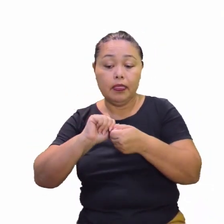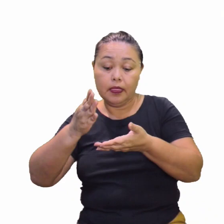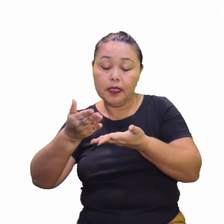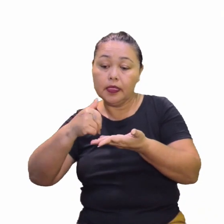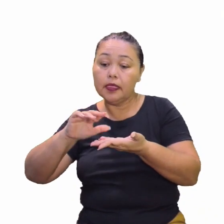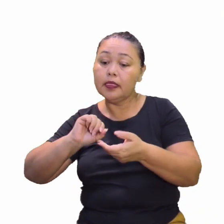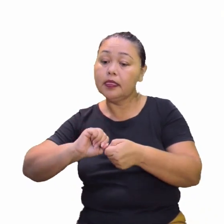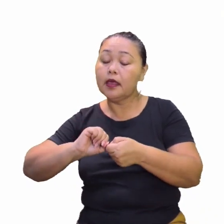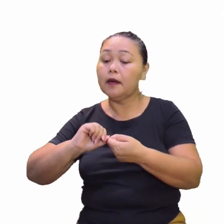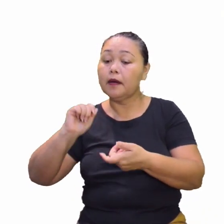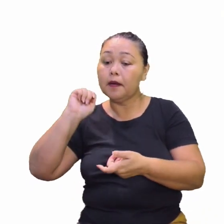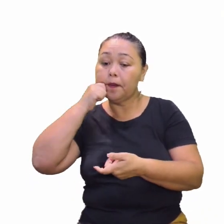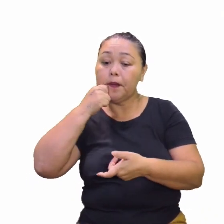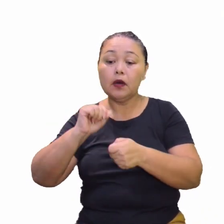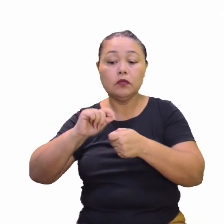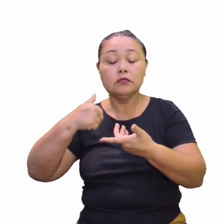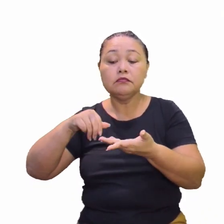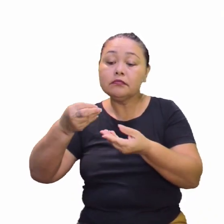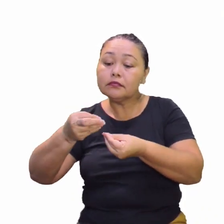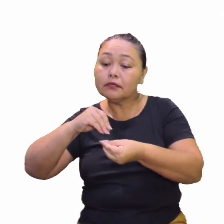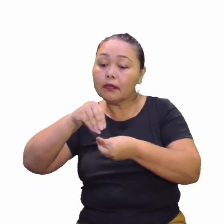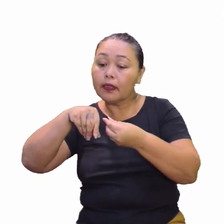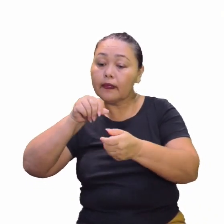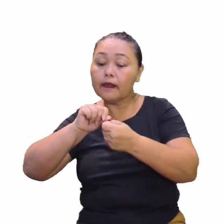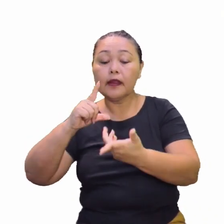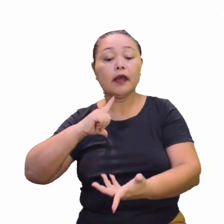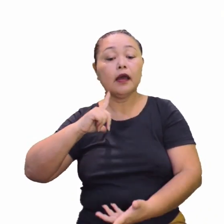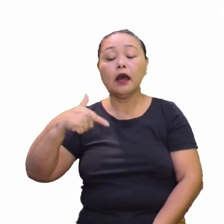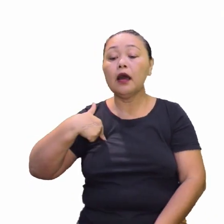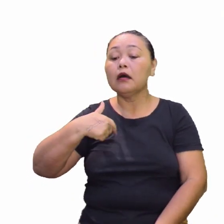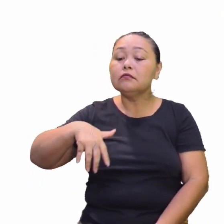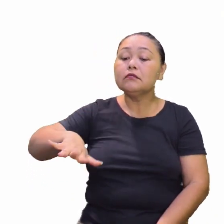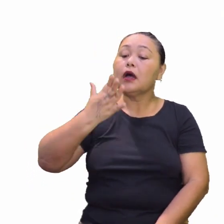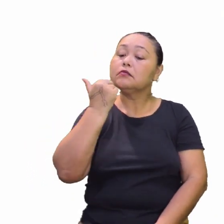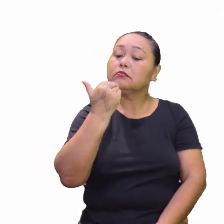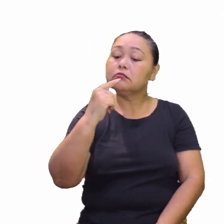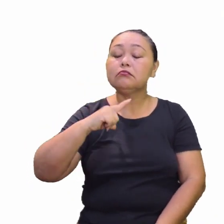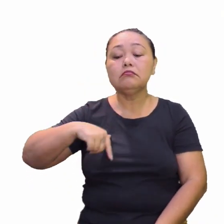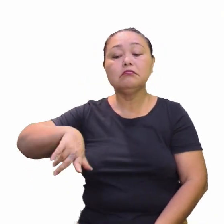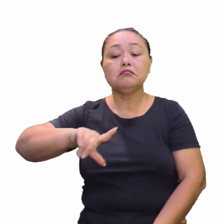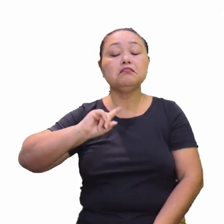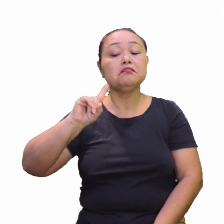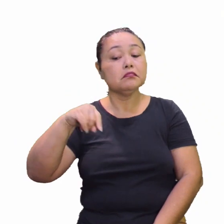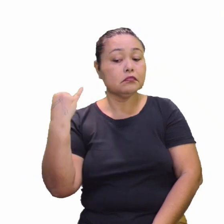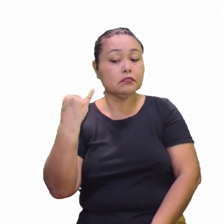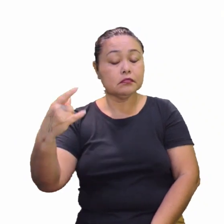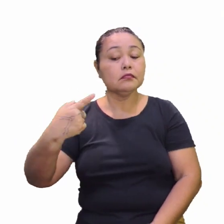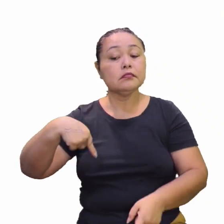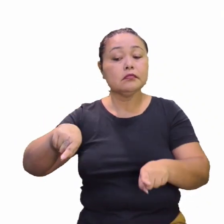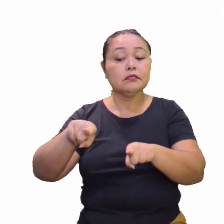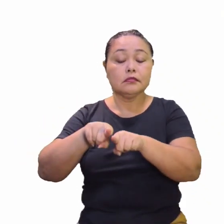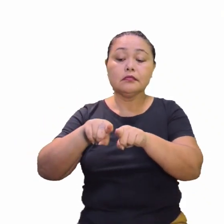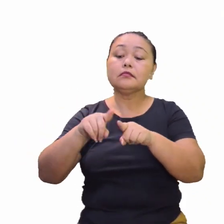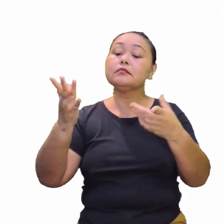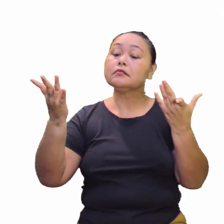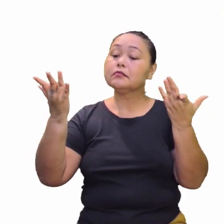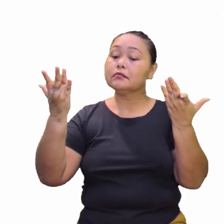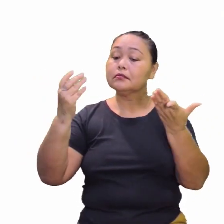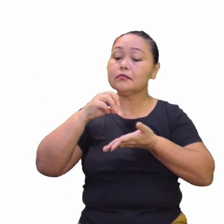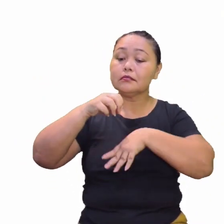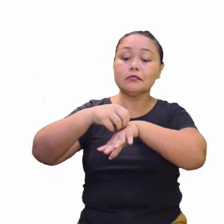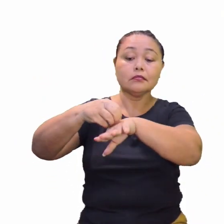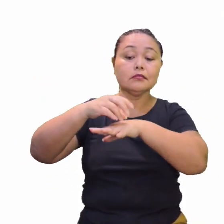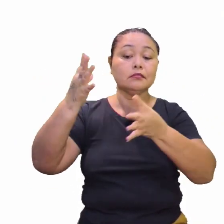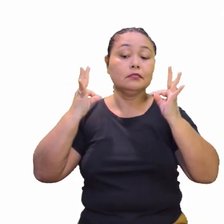vatapá. O alimento, né? A questão da cozinha, gastronomia é muito importante também para o turismo. Em